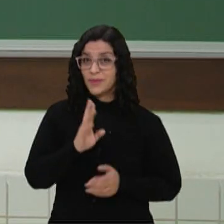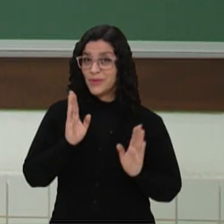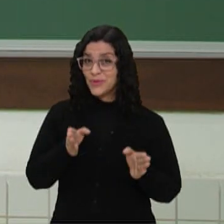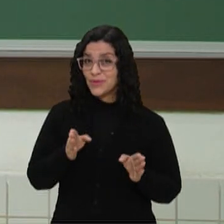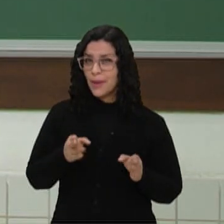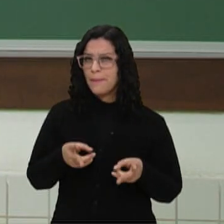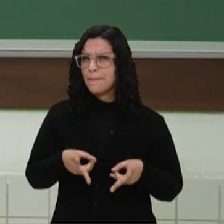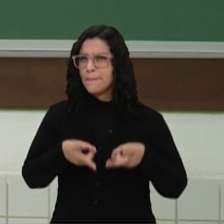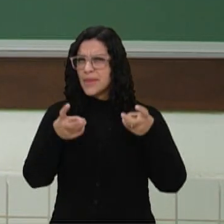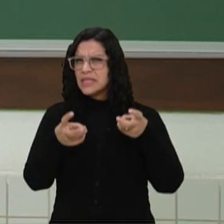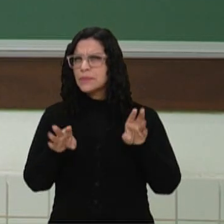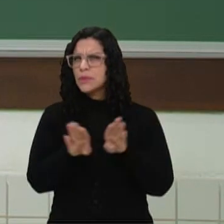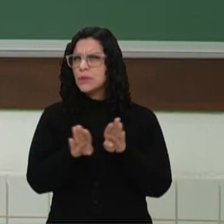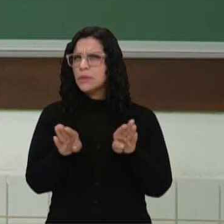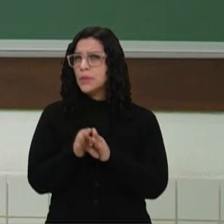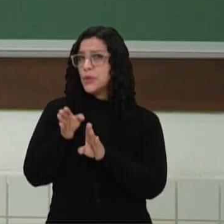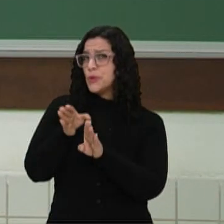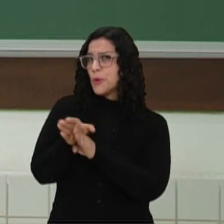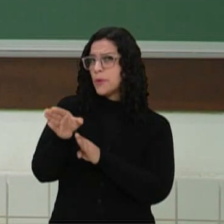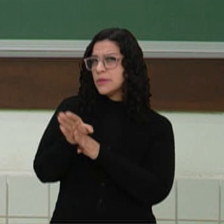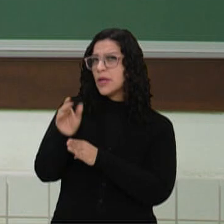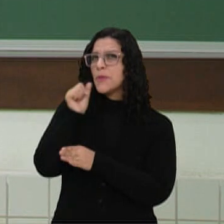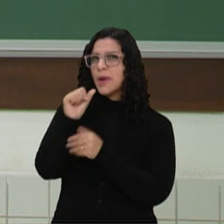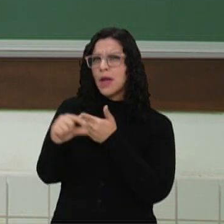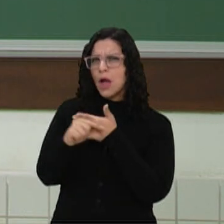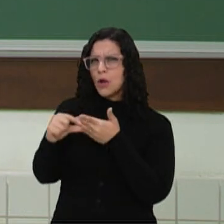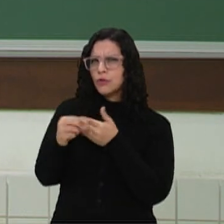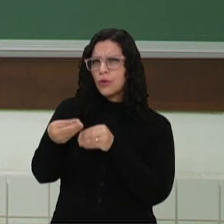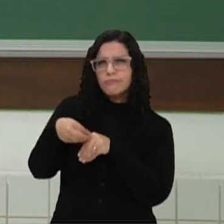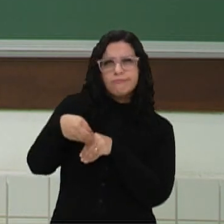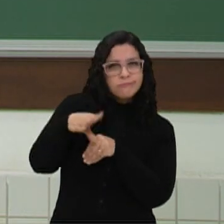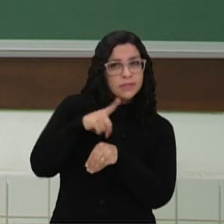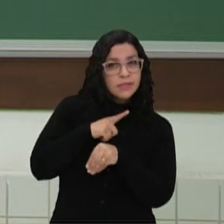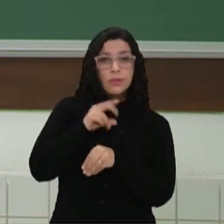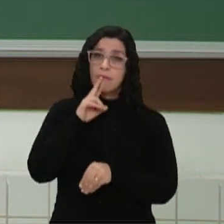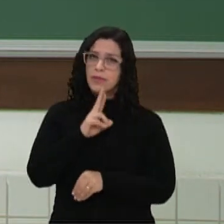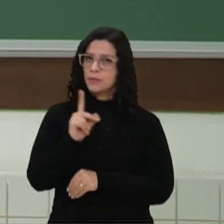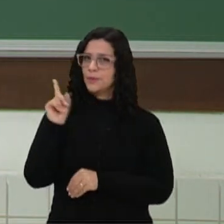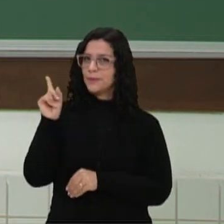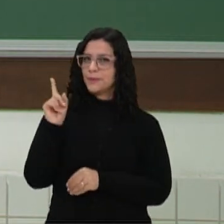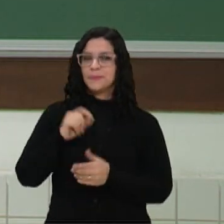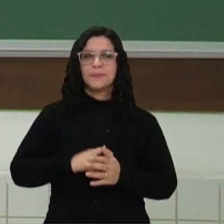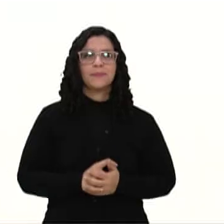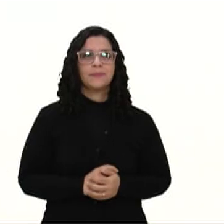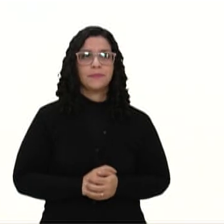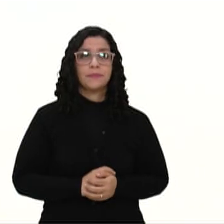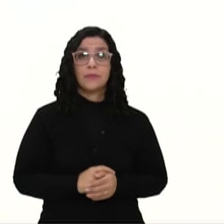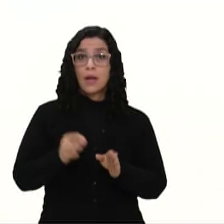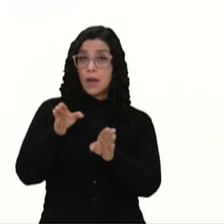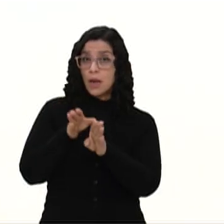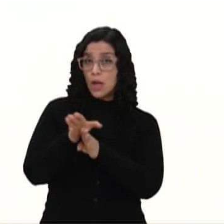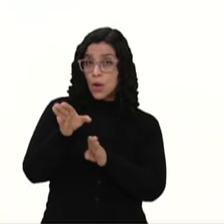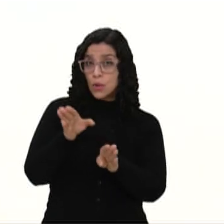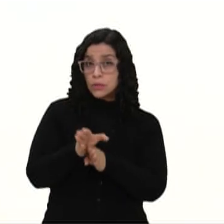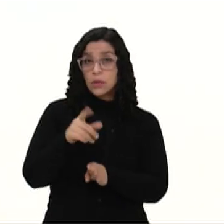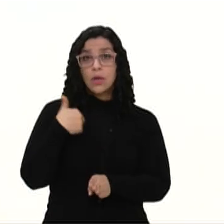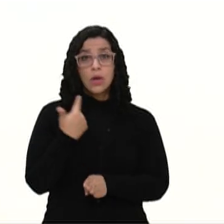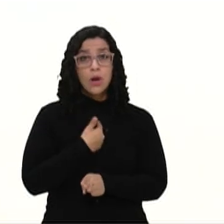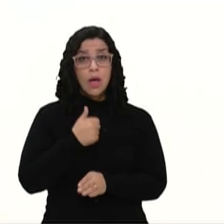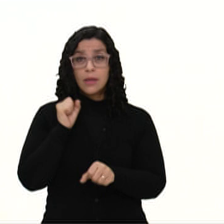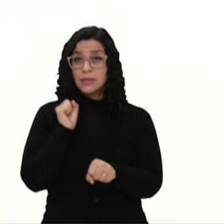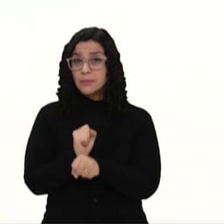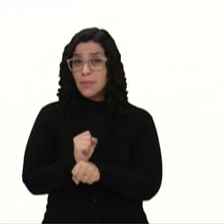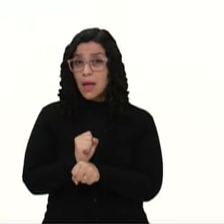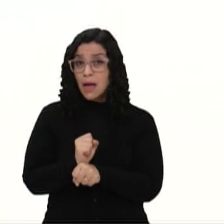Respondeu? Conseguiu identificar qual é o conselho da autora? Então vamos para a resposta. O conselho de que não perca